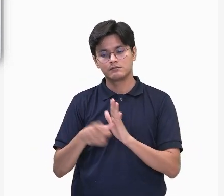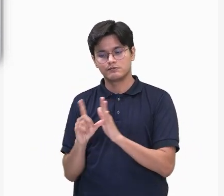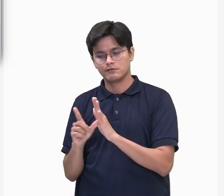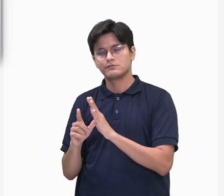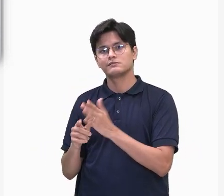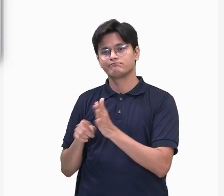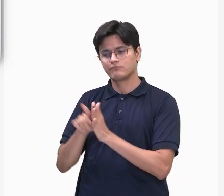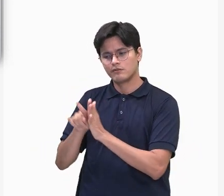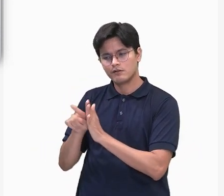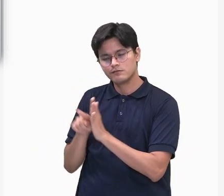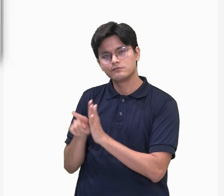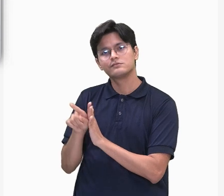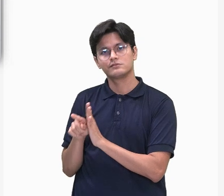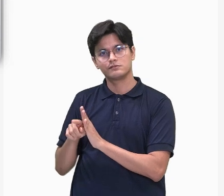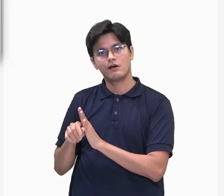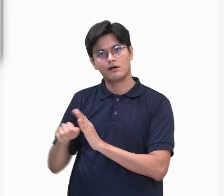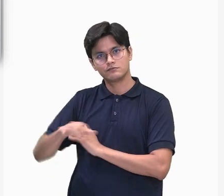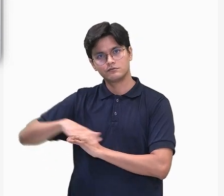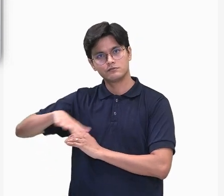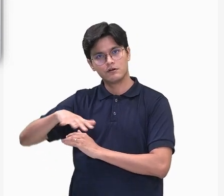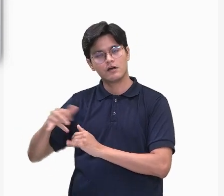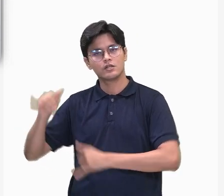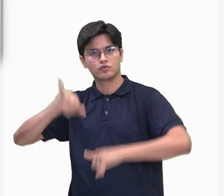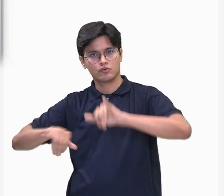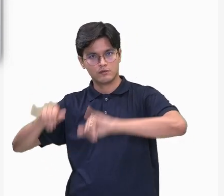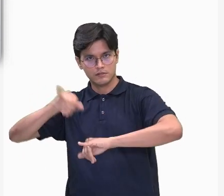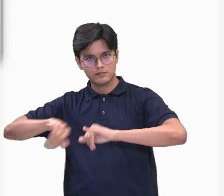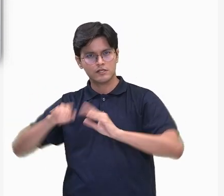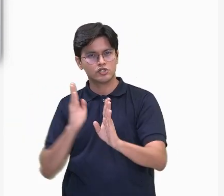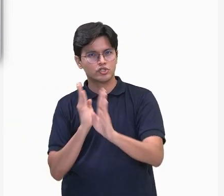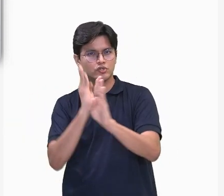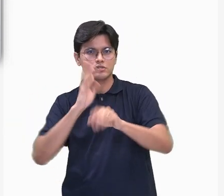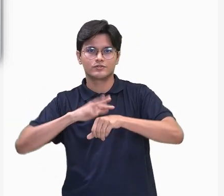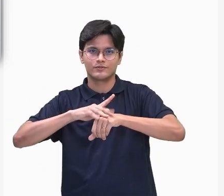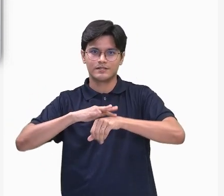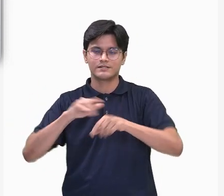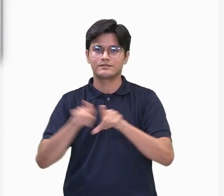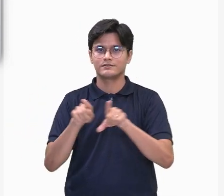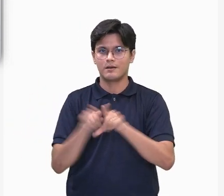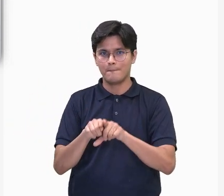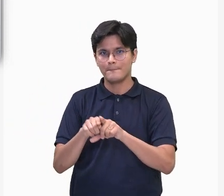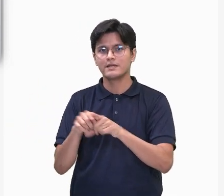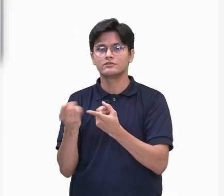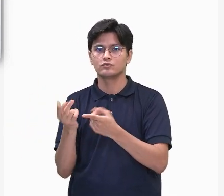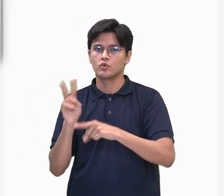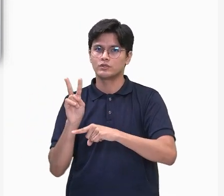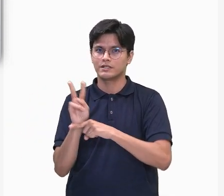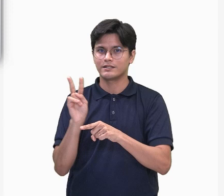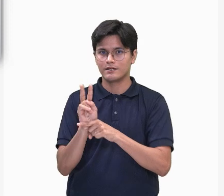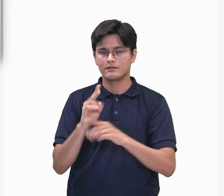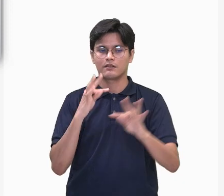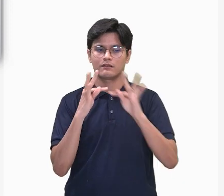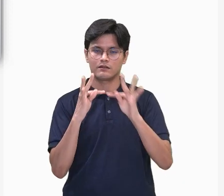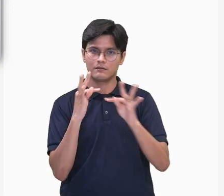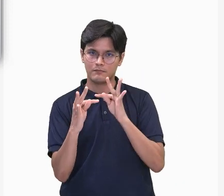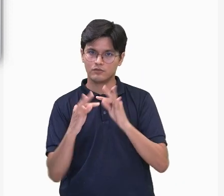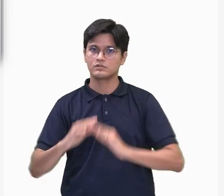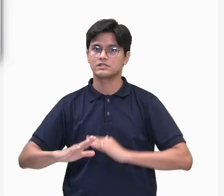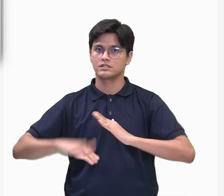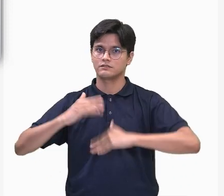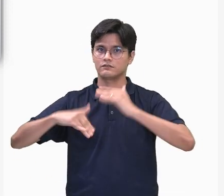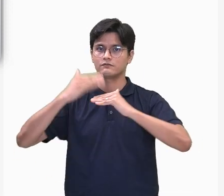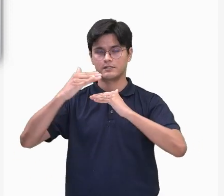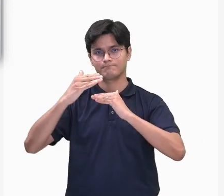né, aquelas células para diagnosticar doenças e monitorar tratamentos. Né? E aqui a gente relembra um pouquinho também a época